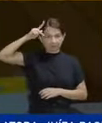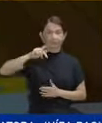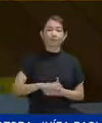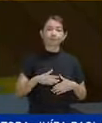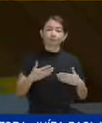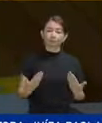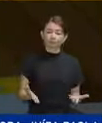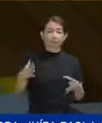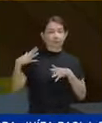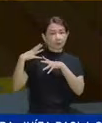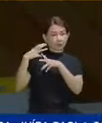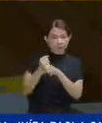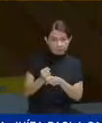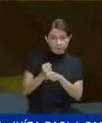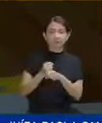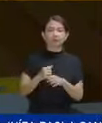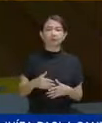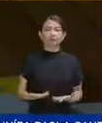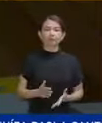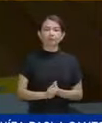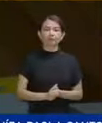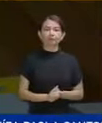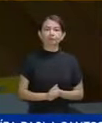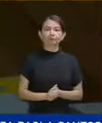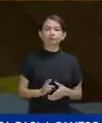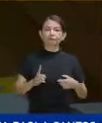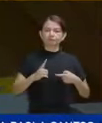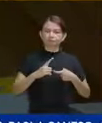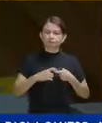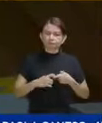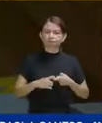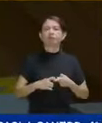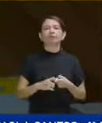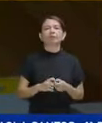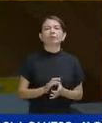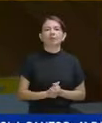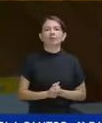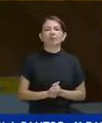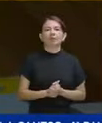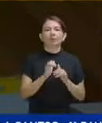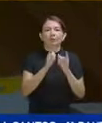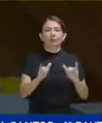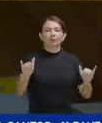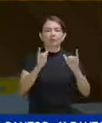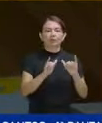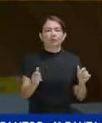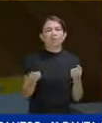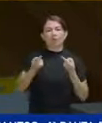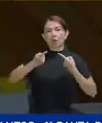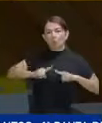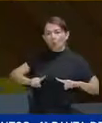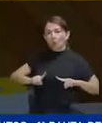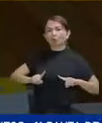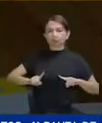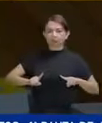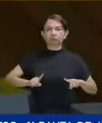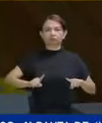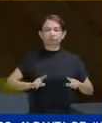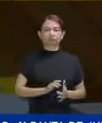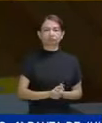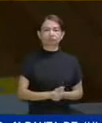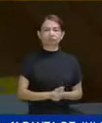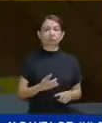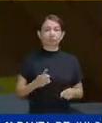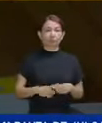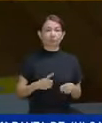alegou, em síntese, que o recorrido ele veiculou propaganda extemporânea negativa, em razão da divulgação de conteúdo eleitoral,